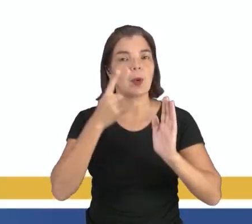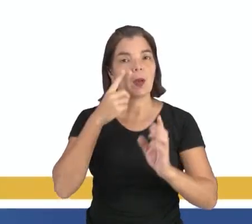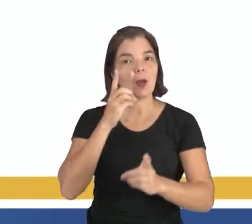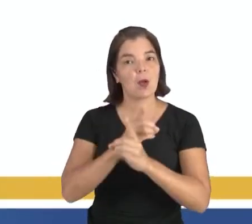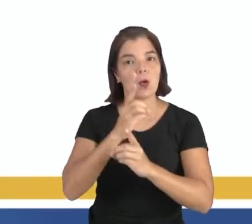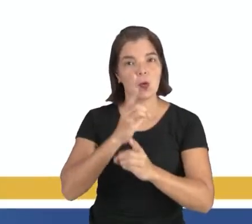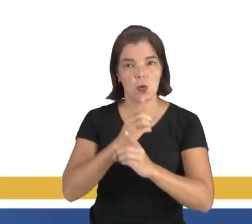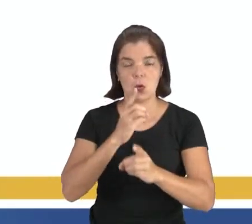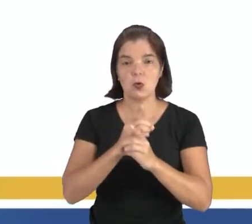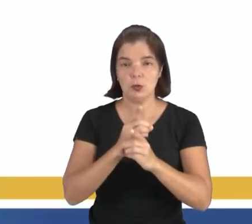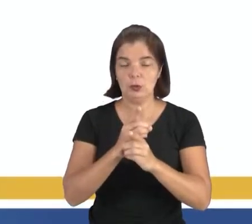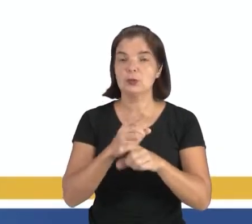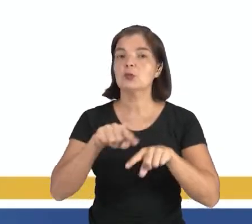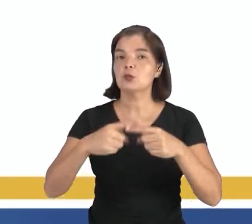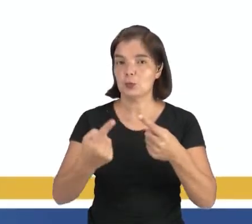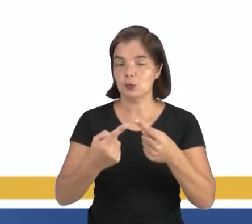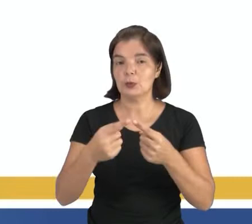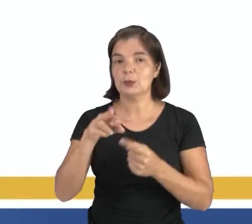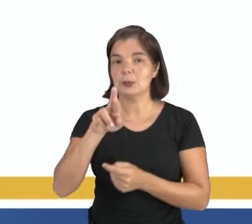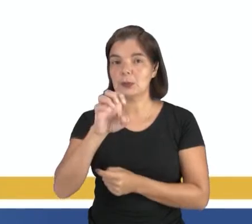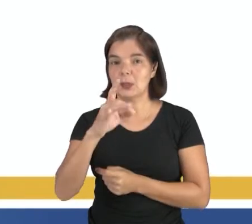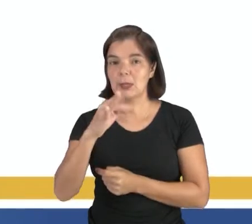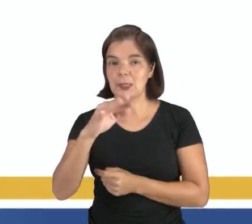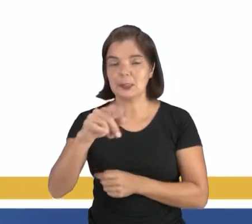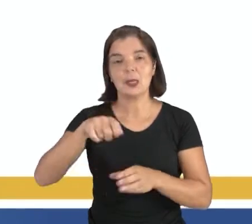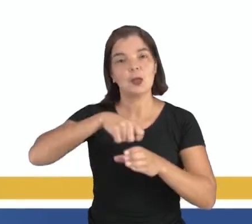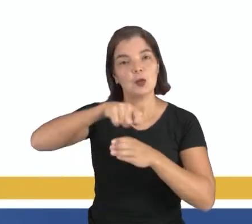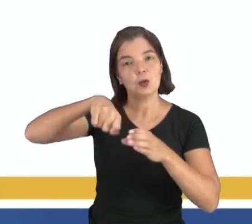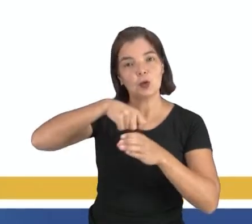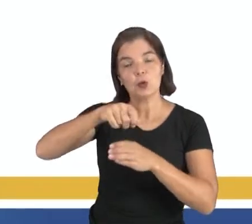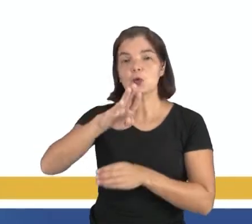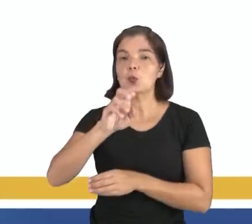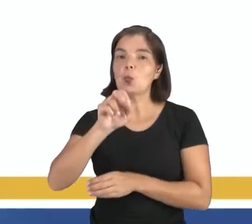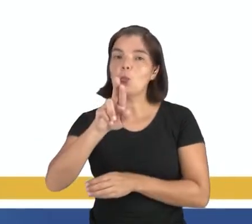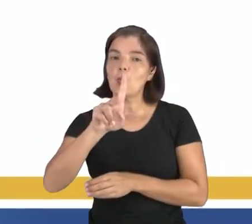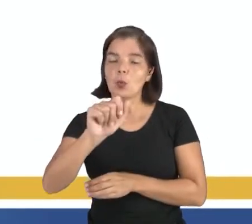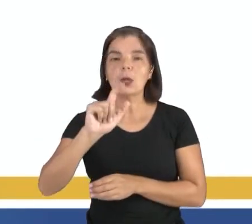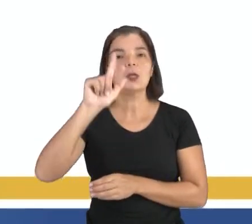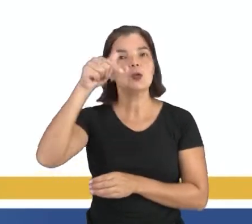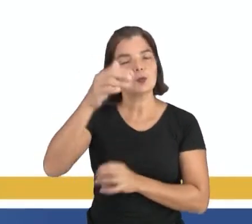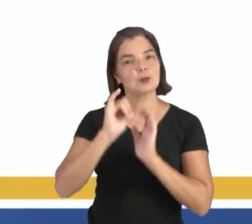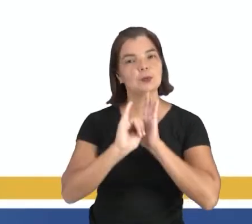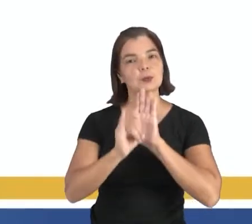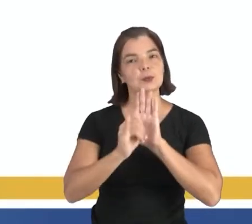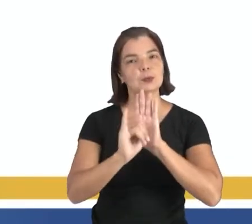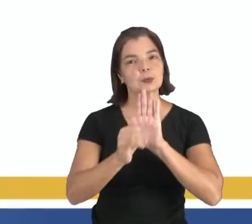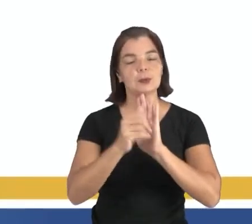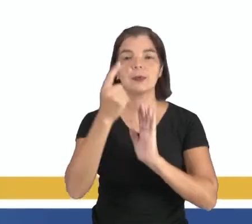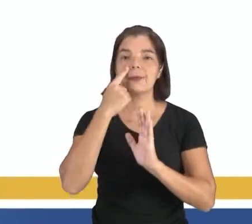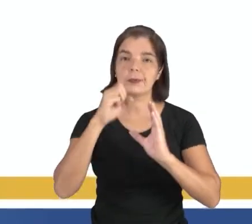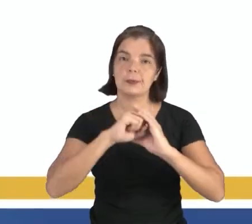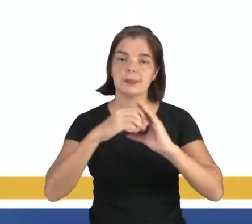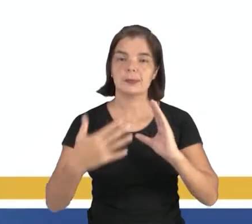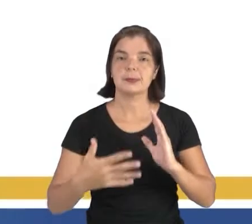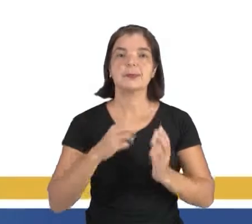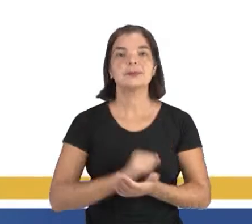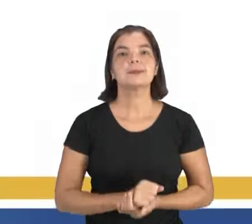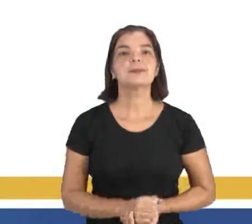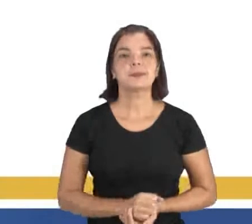nos manuais de instruções, receitas culinárias, bulas, regulamentos e editais. Observe as